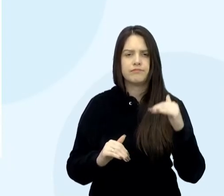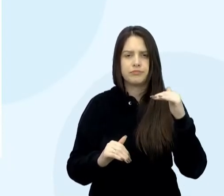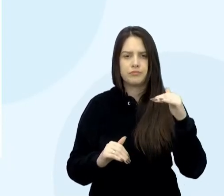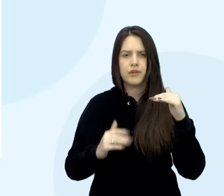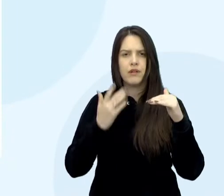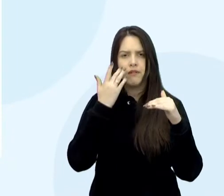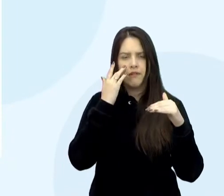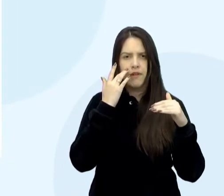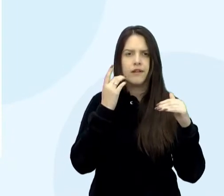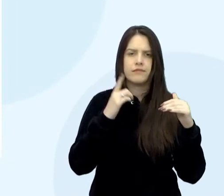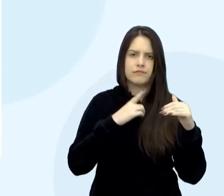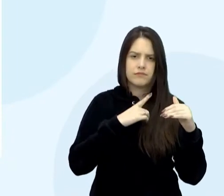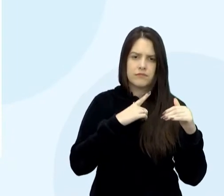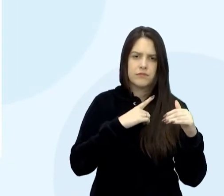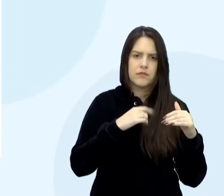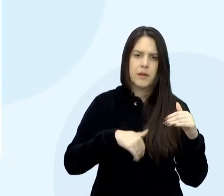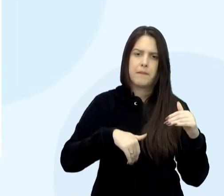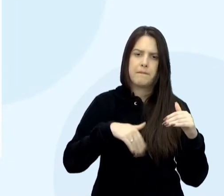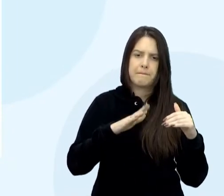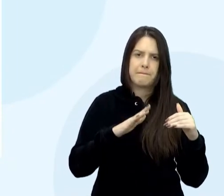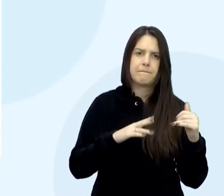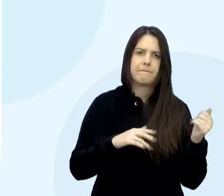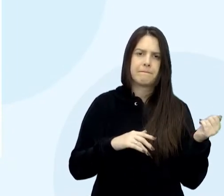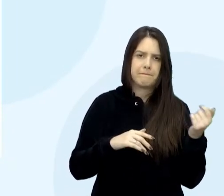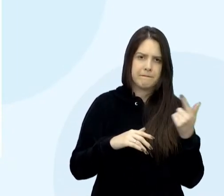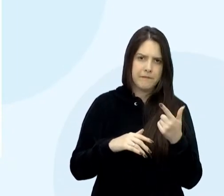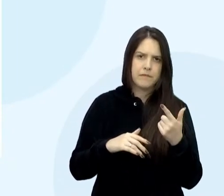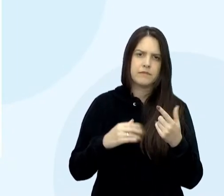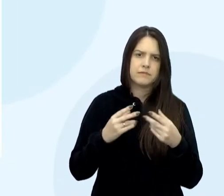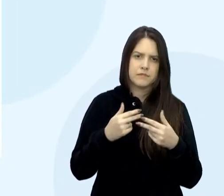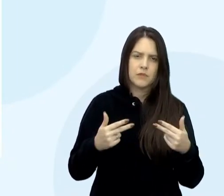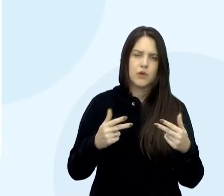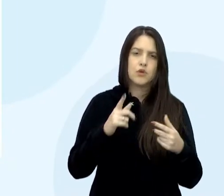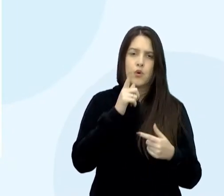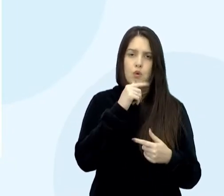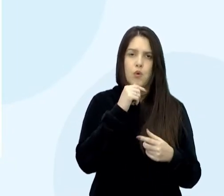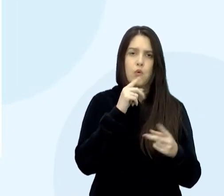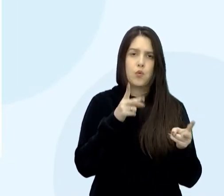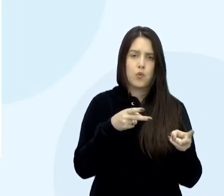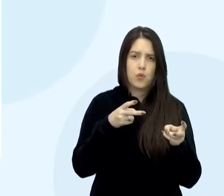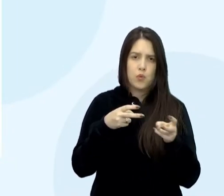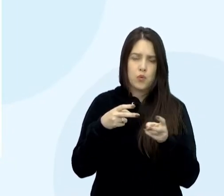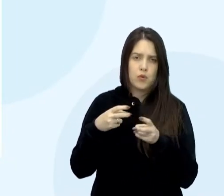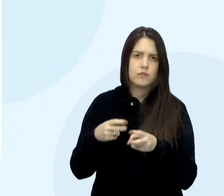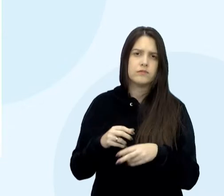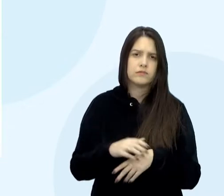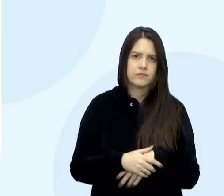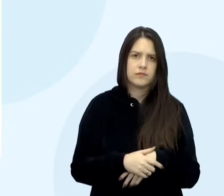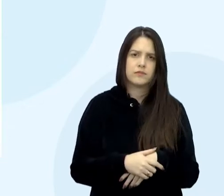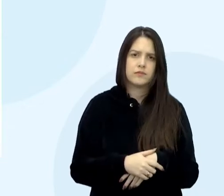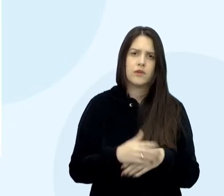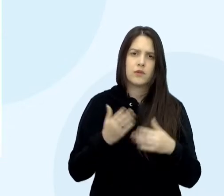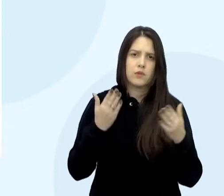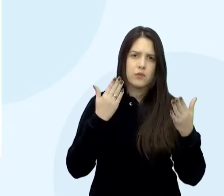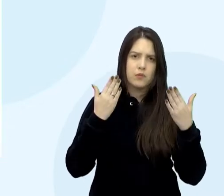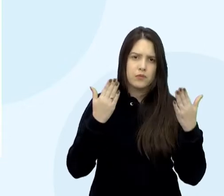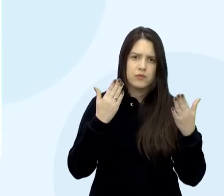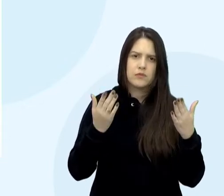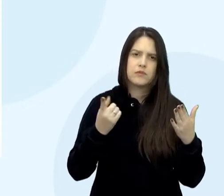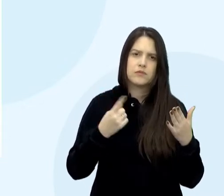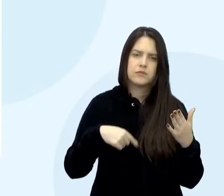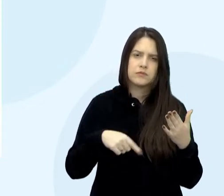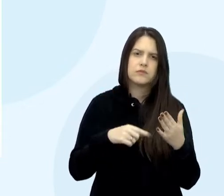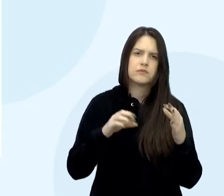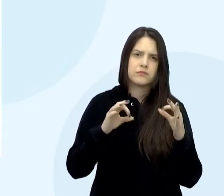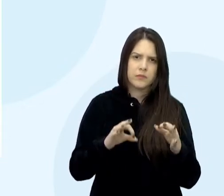menos do que em março, que dobrou aí o consumo de água. E aí eu preciso depois fazer uma análise por que eu gastei